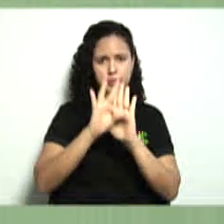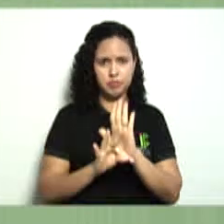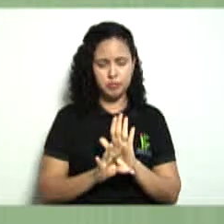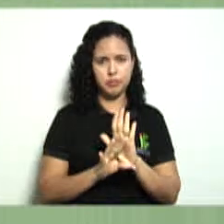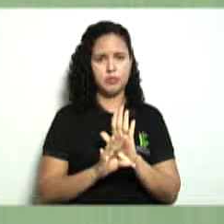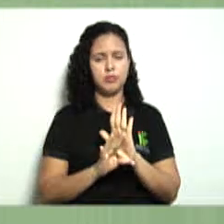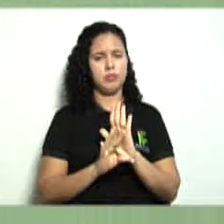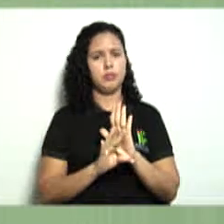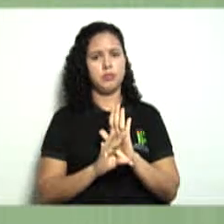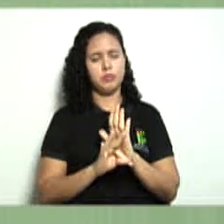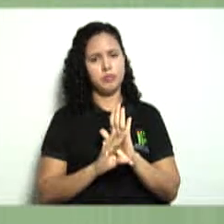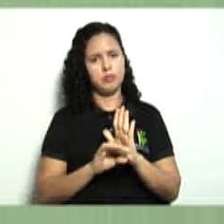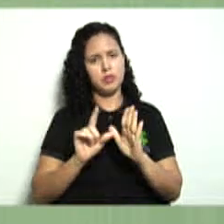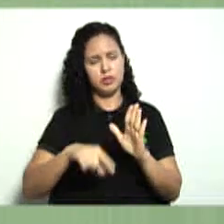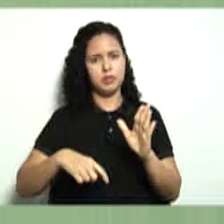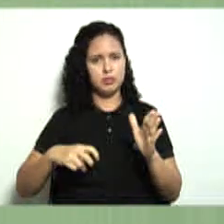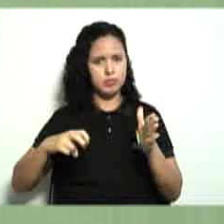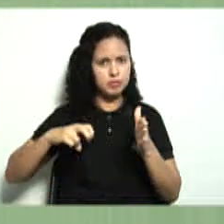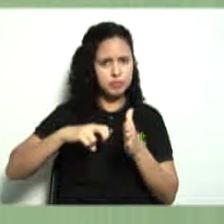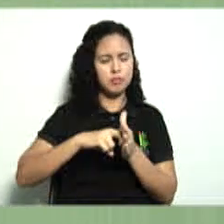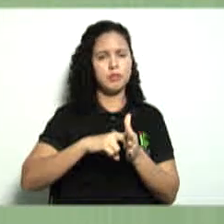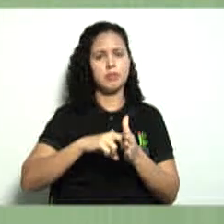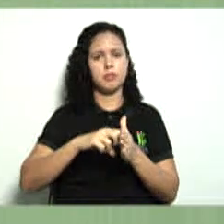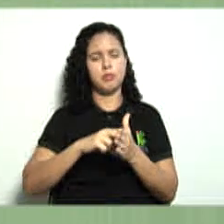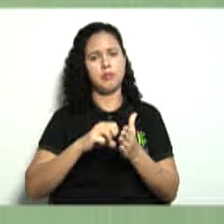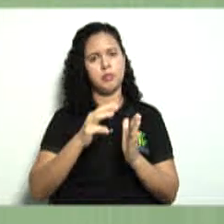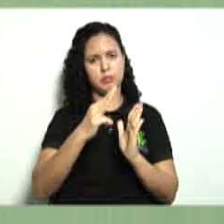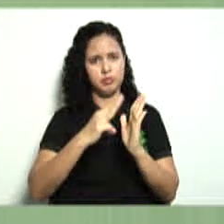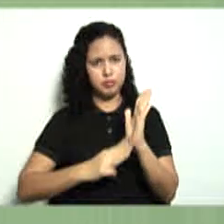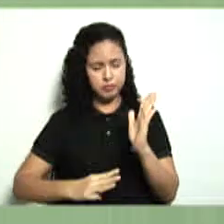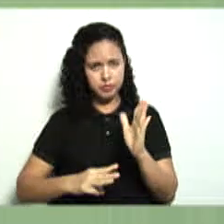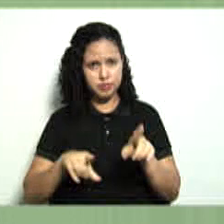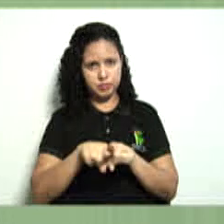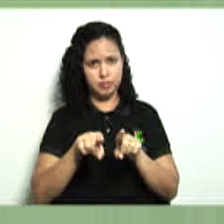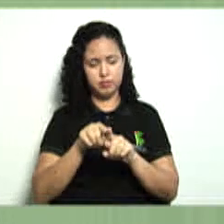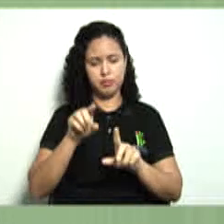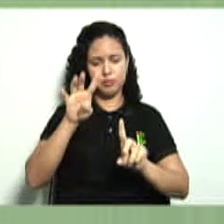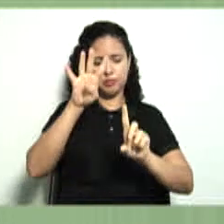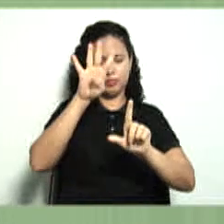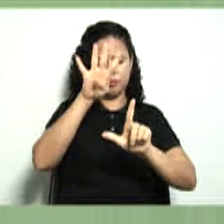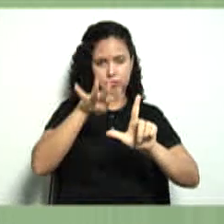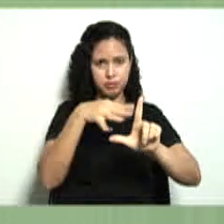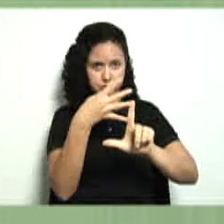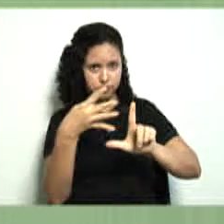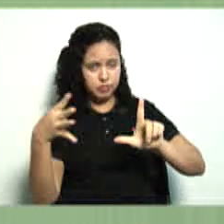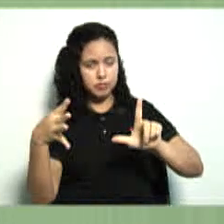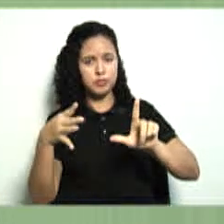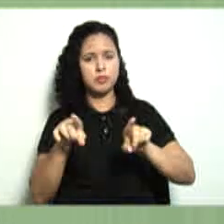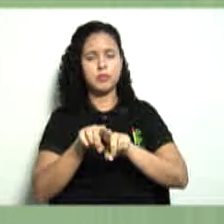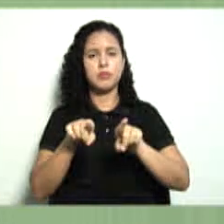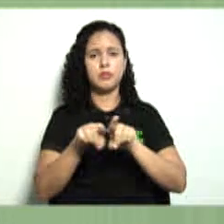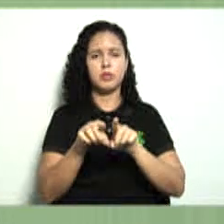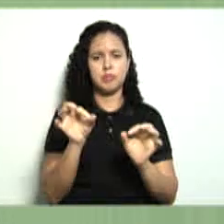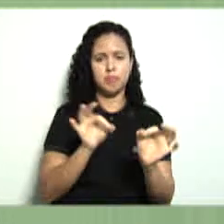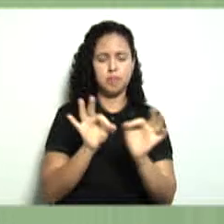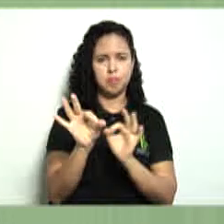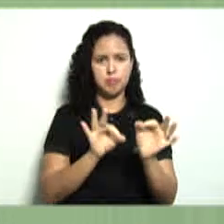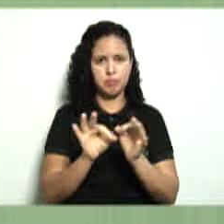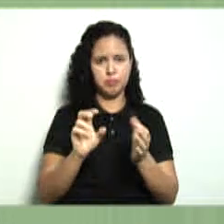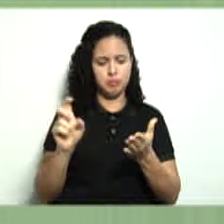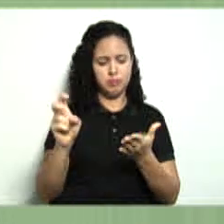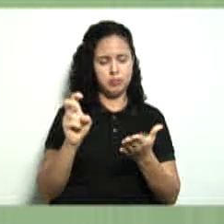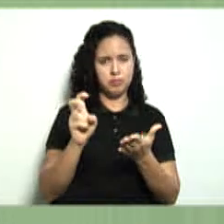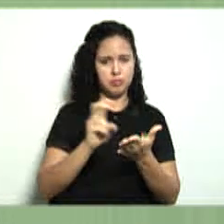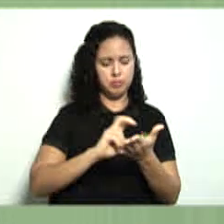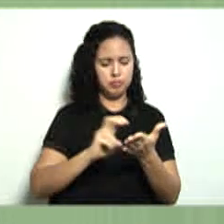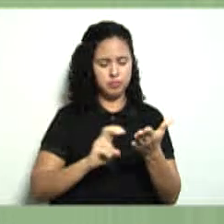no aplicativo Word, habilitar os recursos da planilha eletrônica para a criação, formatação e impressão